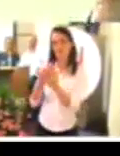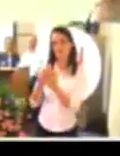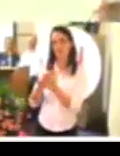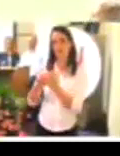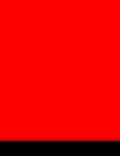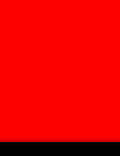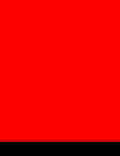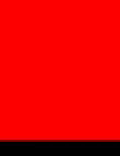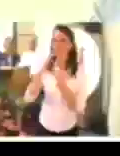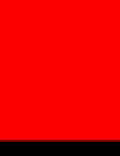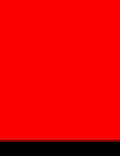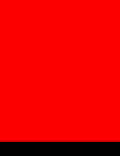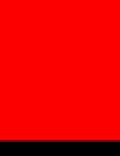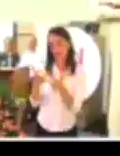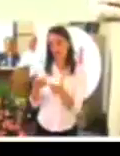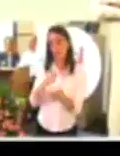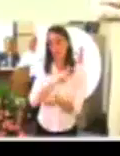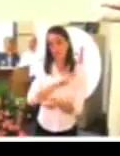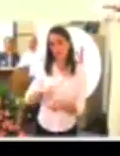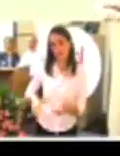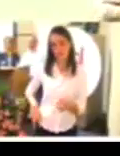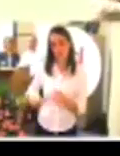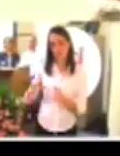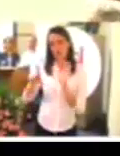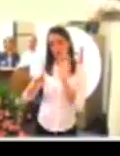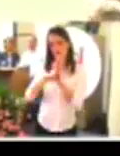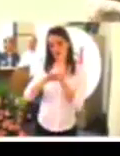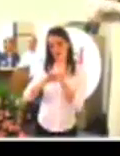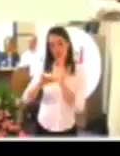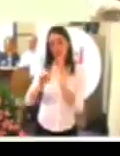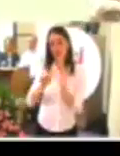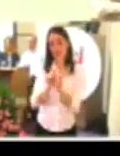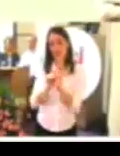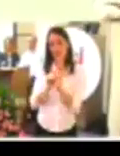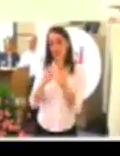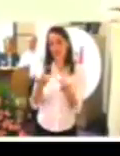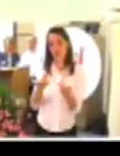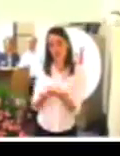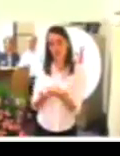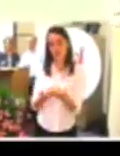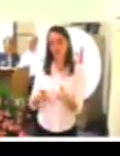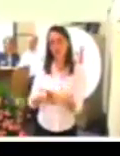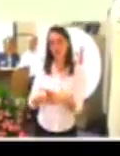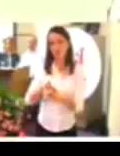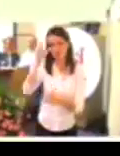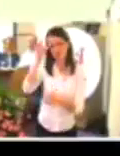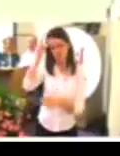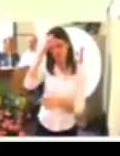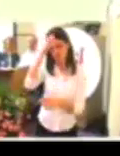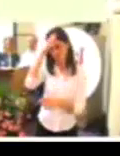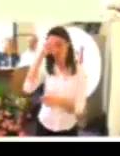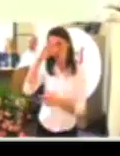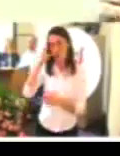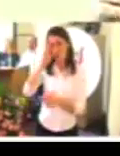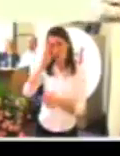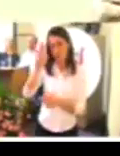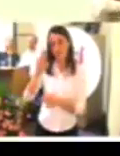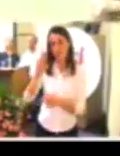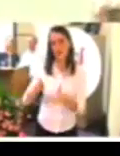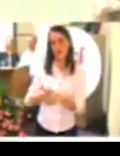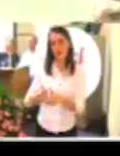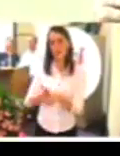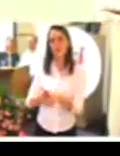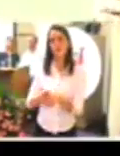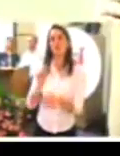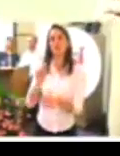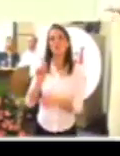legislativa do Poder Legislativo da Câmara Municipal, mais precisamente da cidade de Criciúma, vai